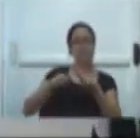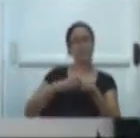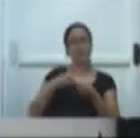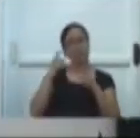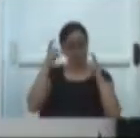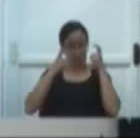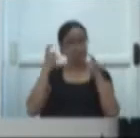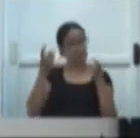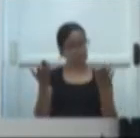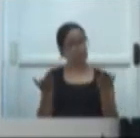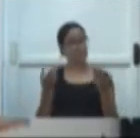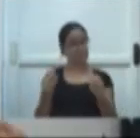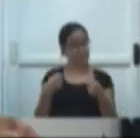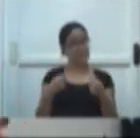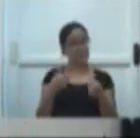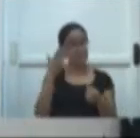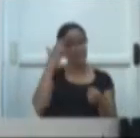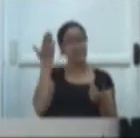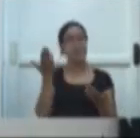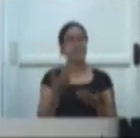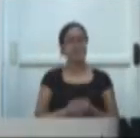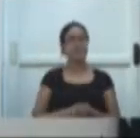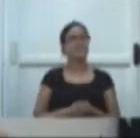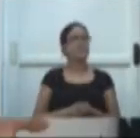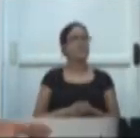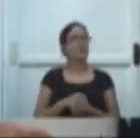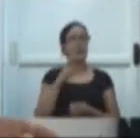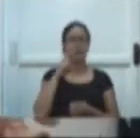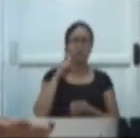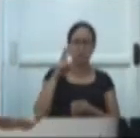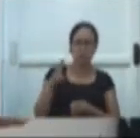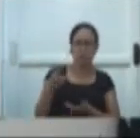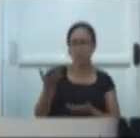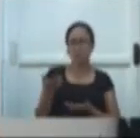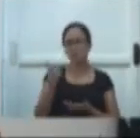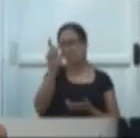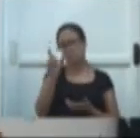a medicação, que na verdade se trata de Dramin,